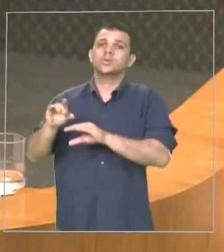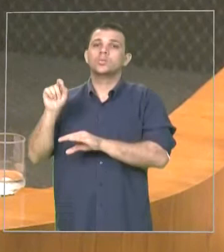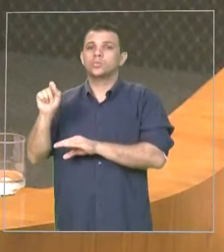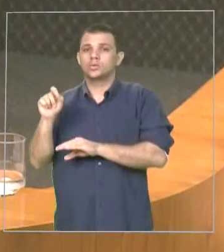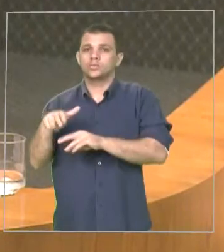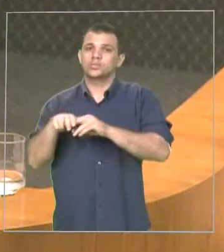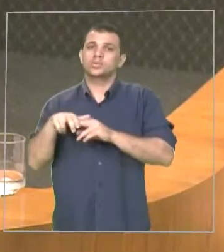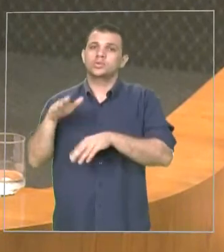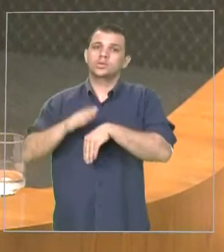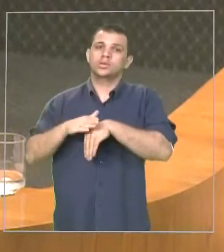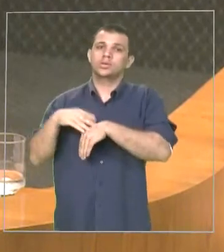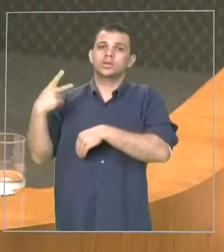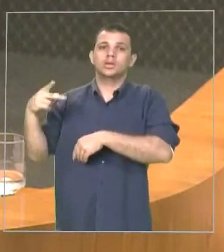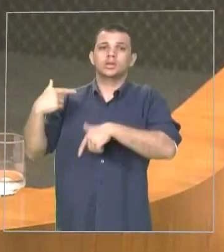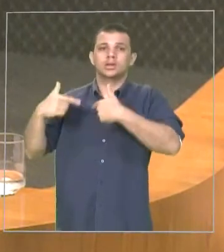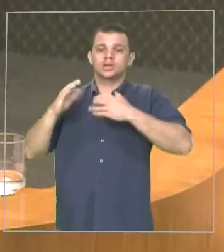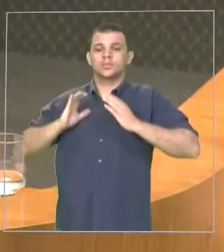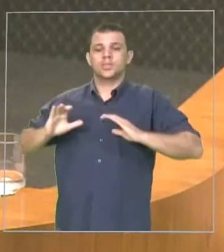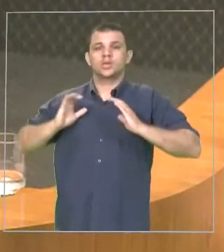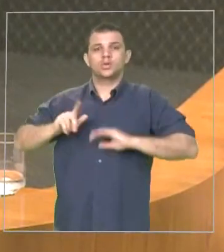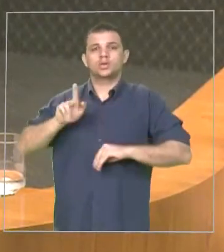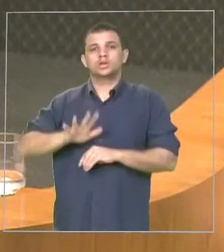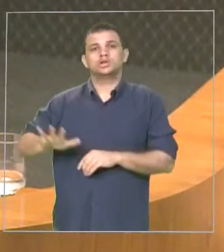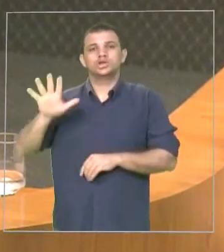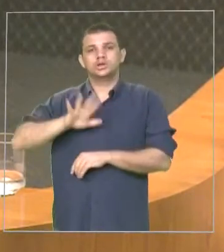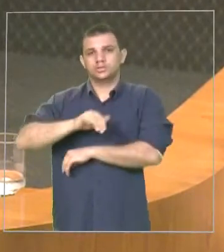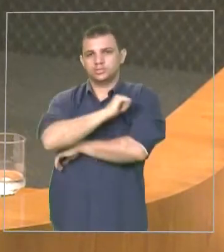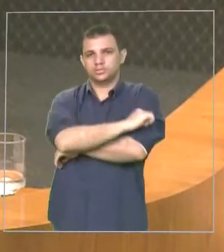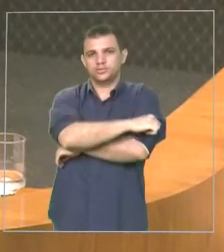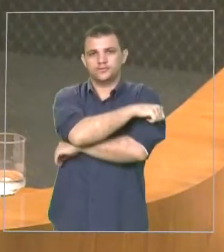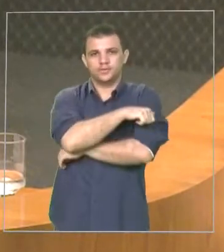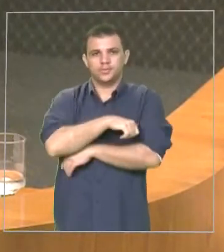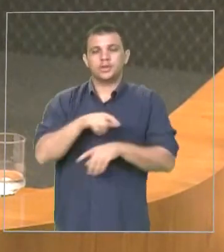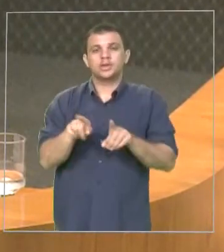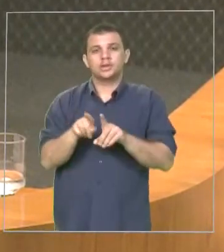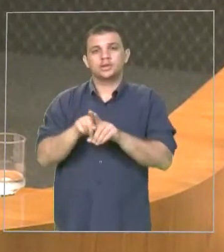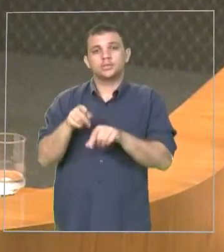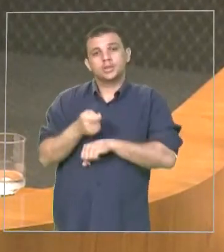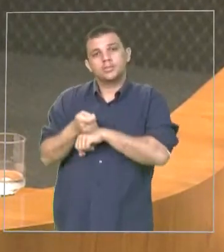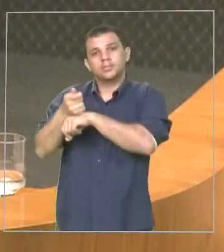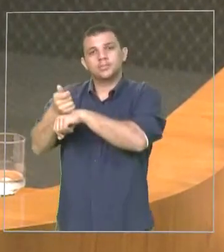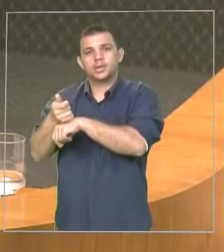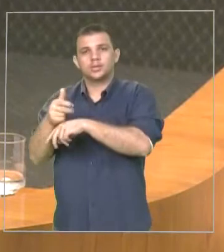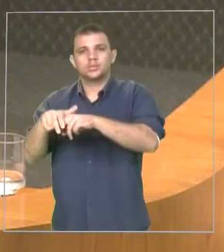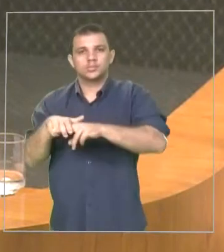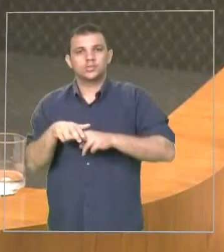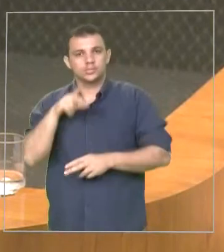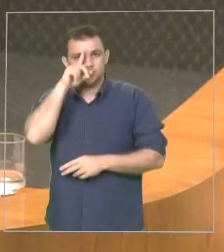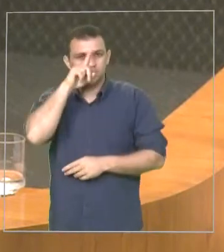gratificação referente à Coordenação Geral de Enfermagem e o adicional de insalubridade,